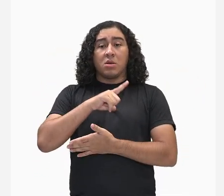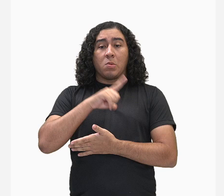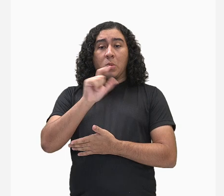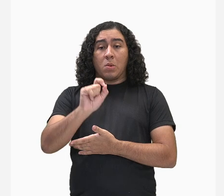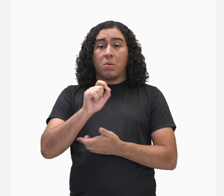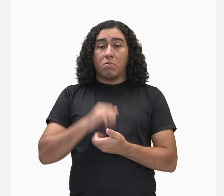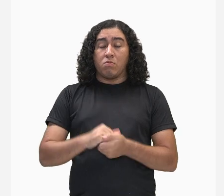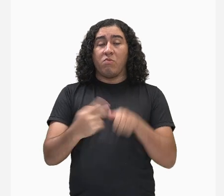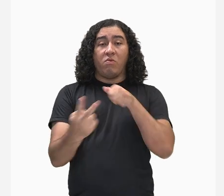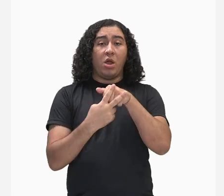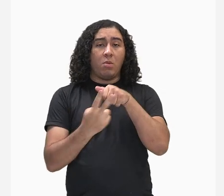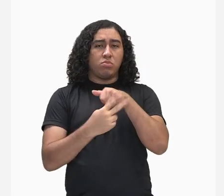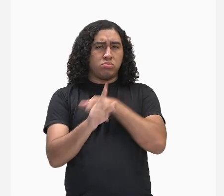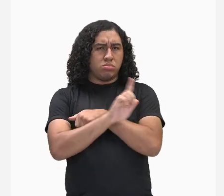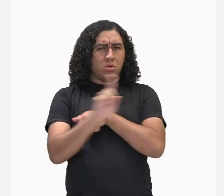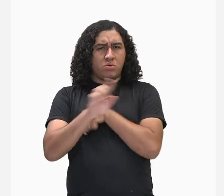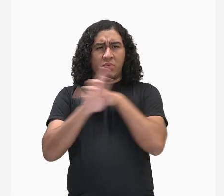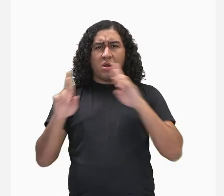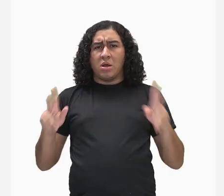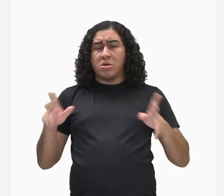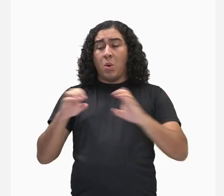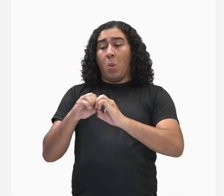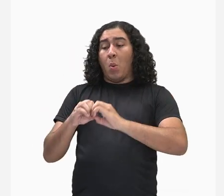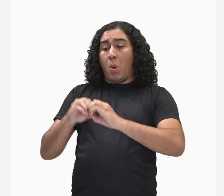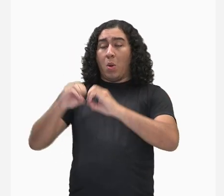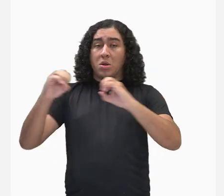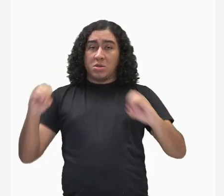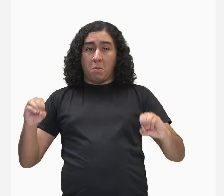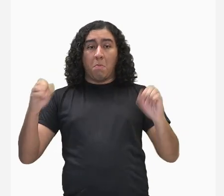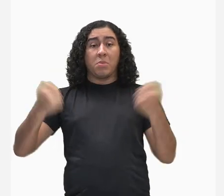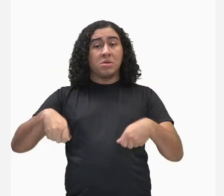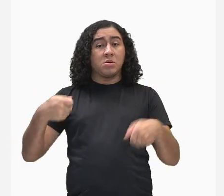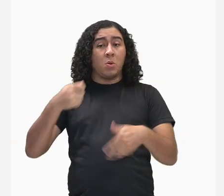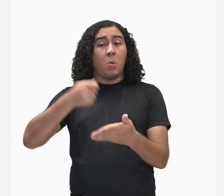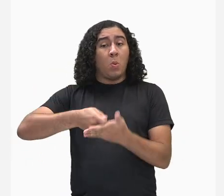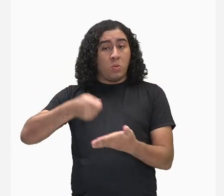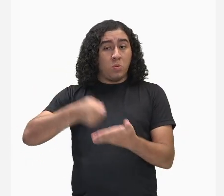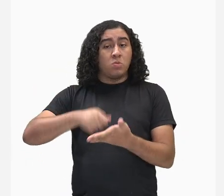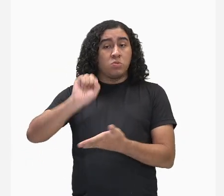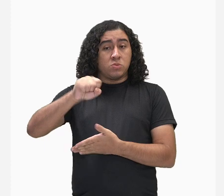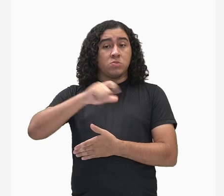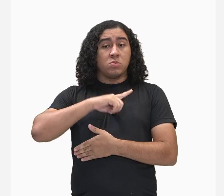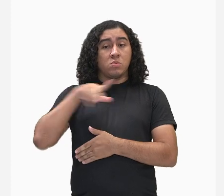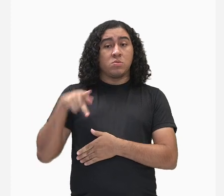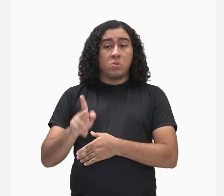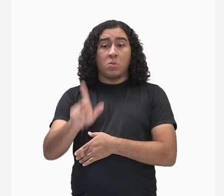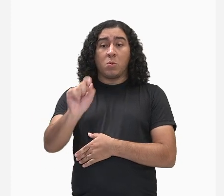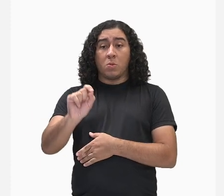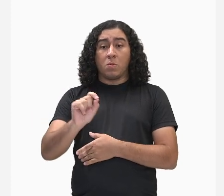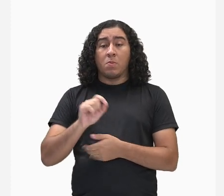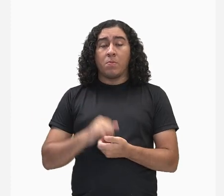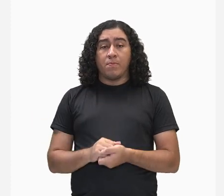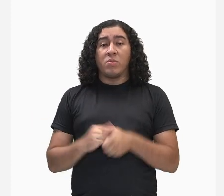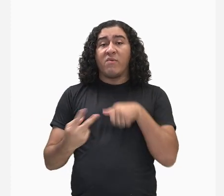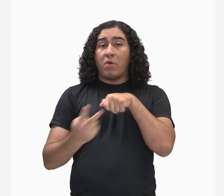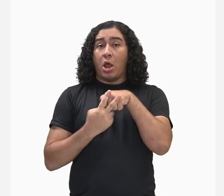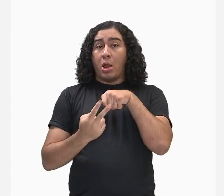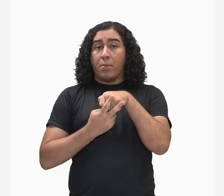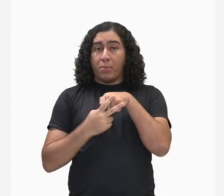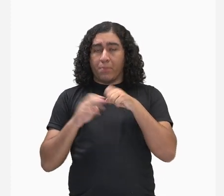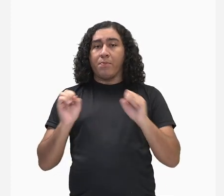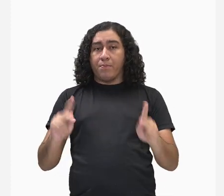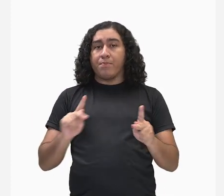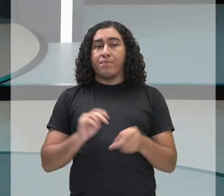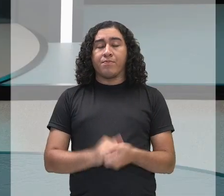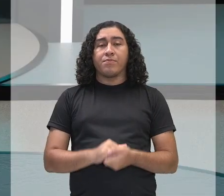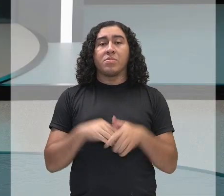um verbo, tá? Já na oração, eu preciso ter sempre um verbo, tá certo?